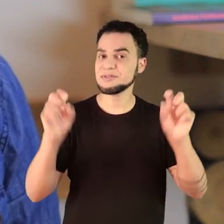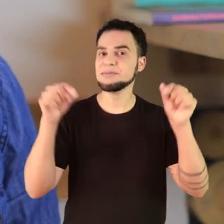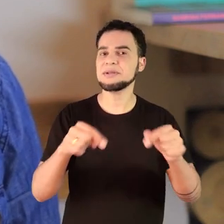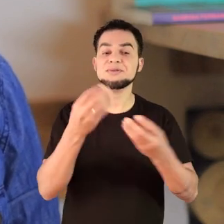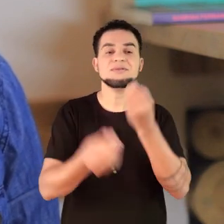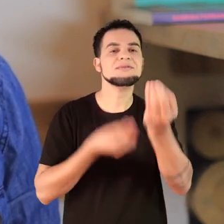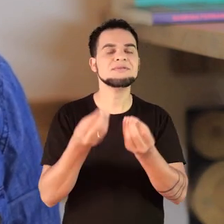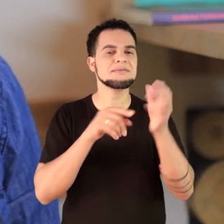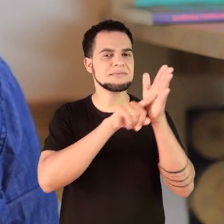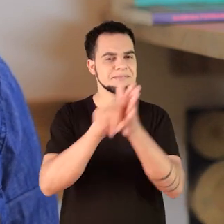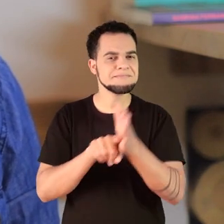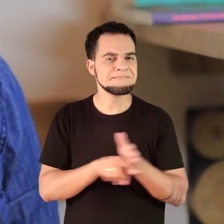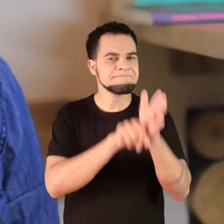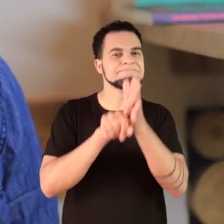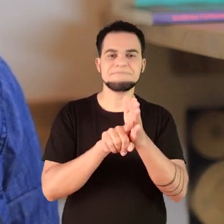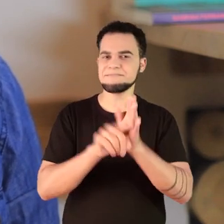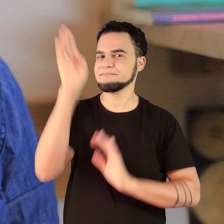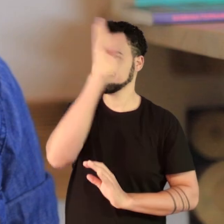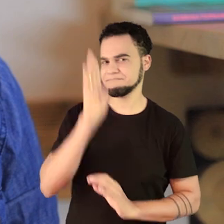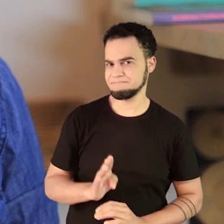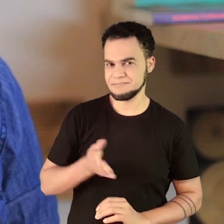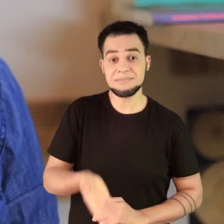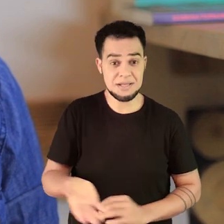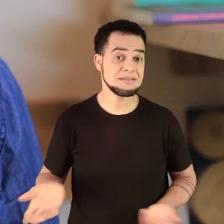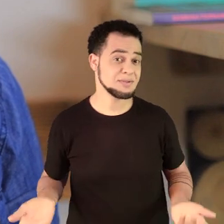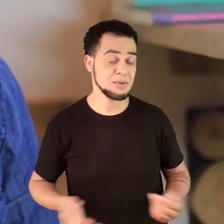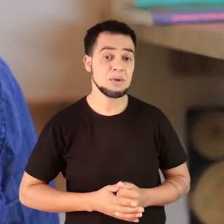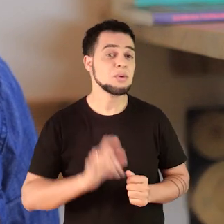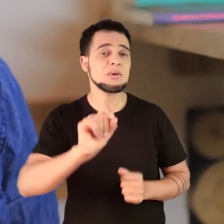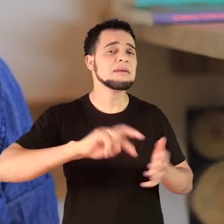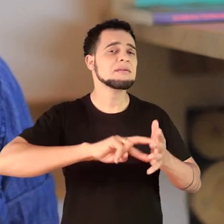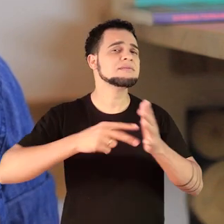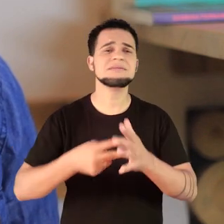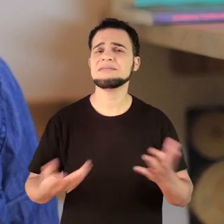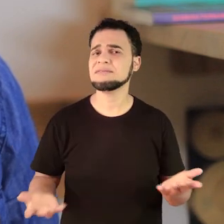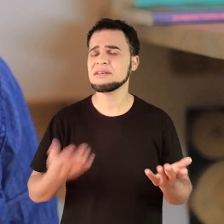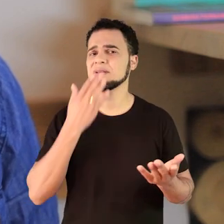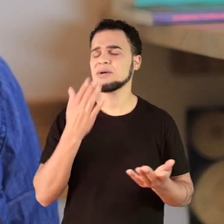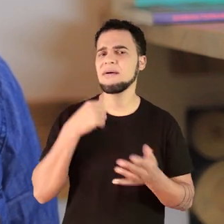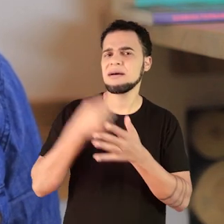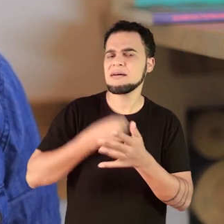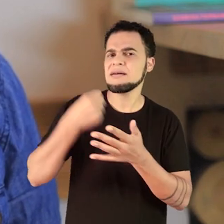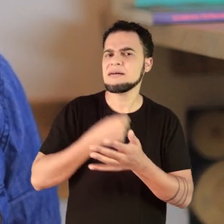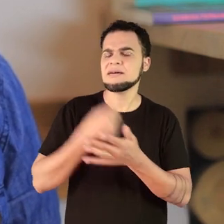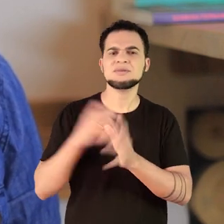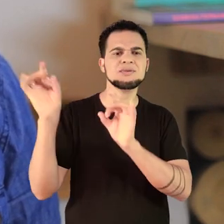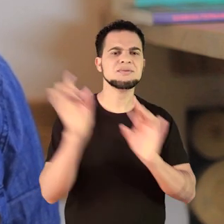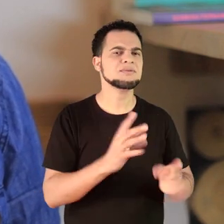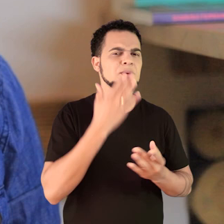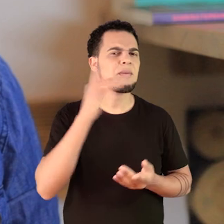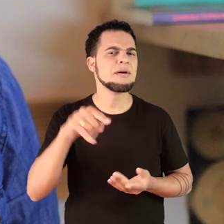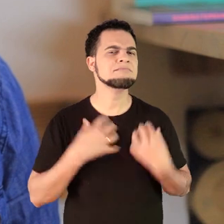é justamente sobre isso, sobre ser pesquisador, pesquisadora no Brasil, o que isso significa, qual que é a